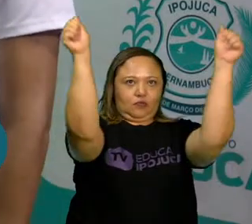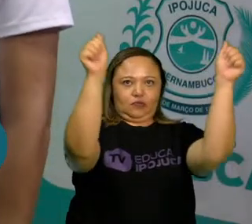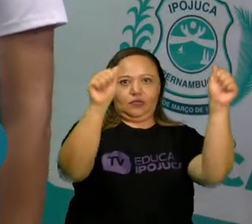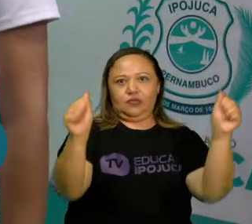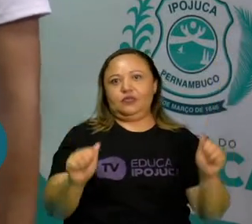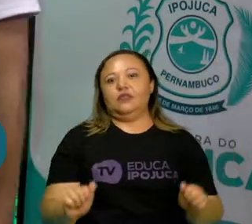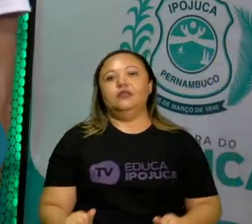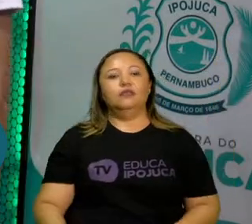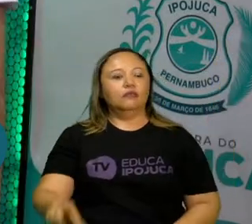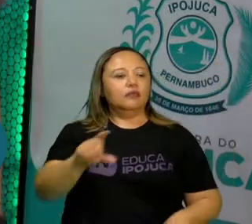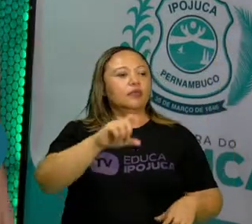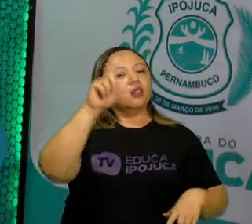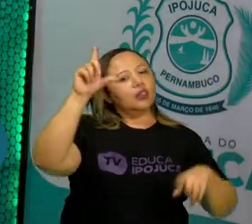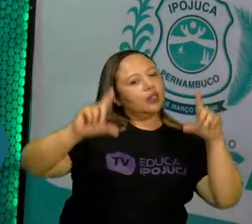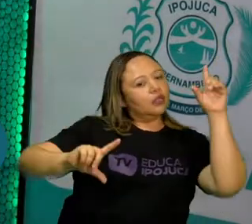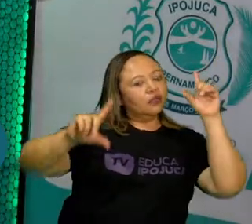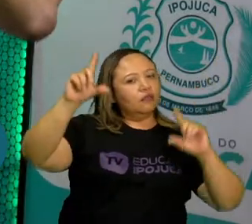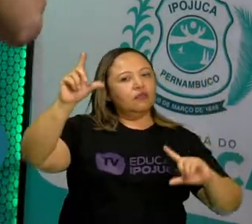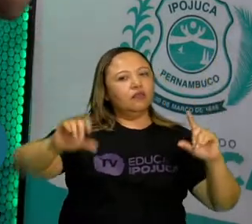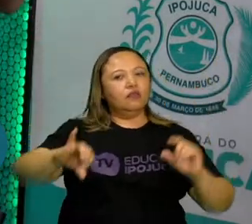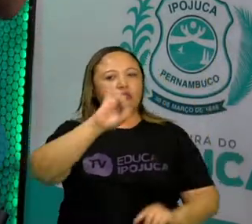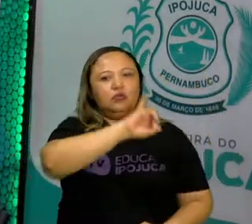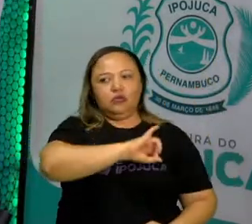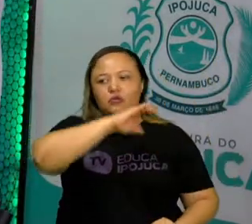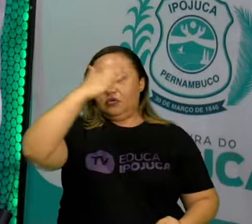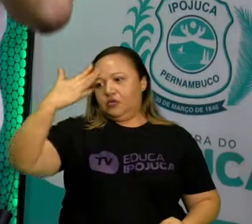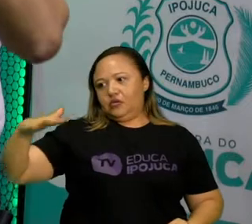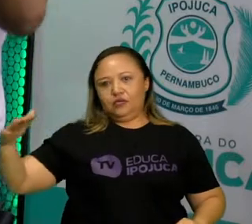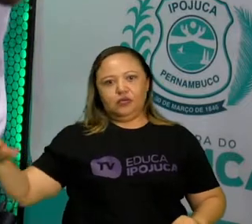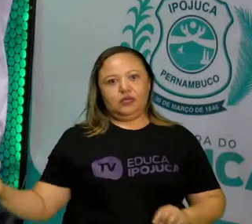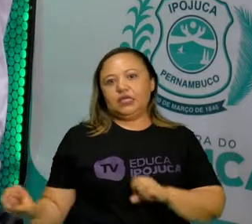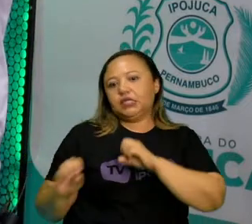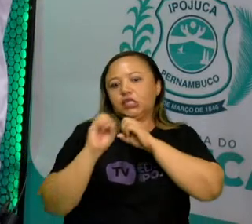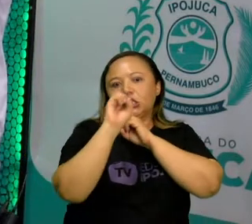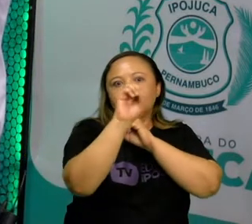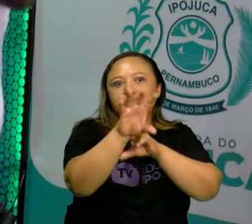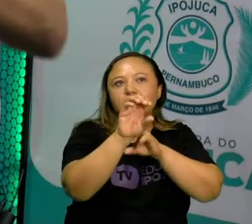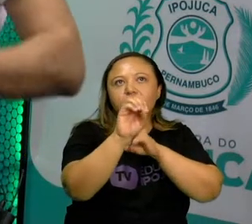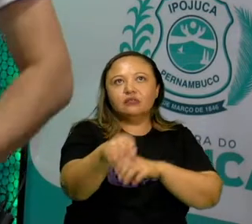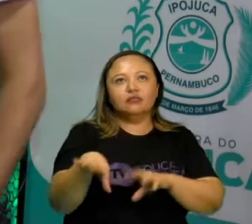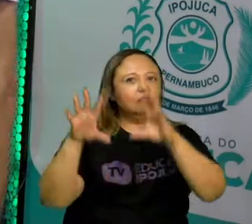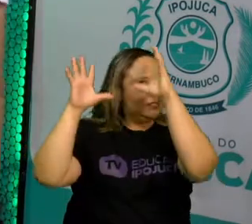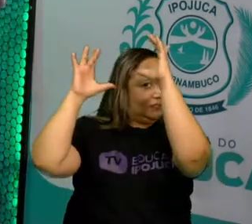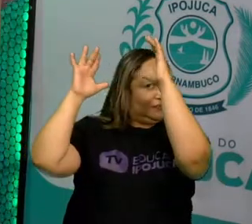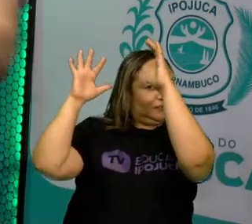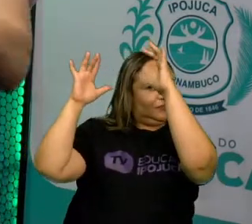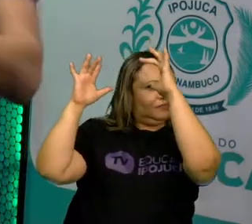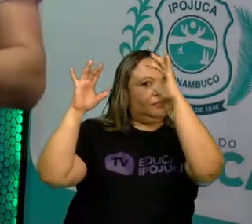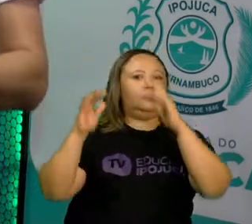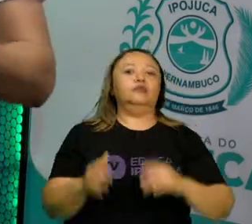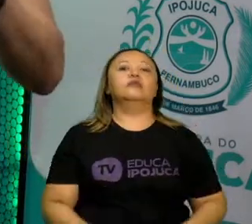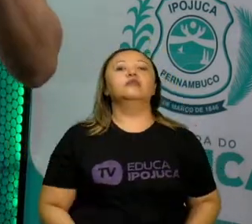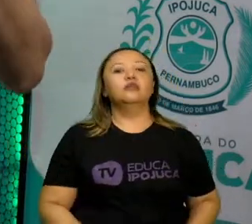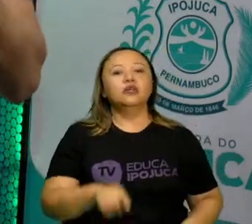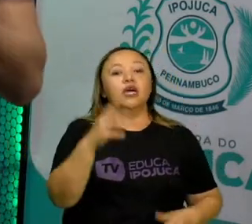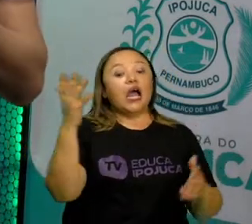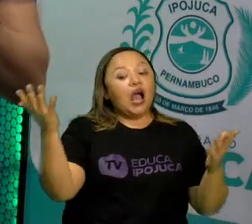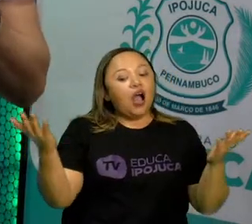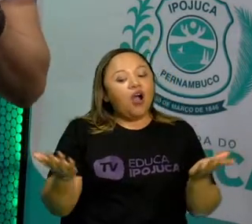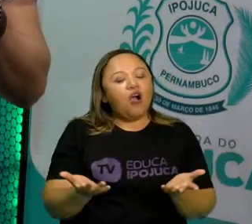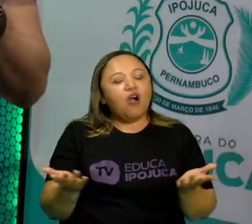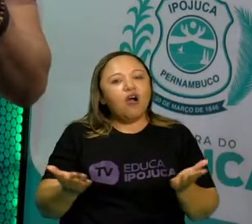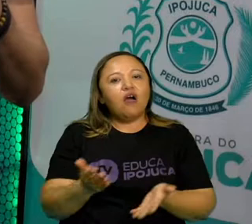trazendo informação para essa sua cabeça parece se esfera abro e neste momento